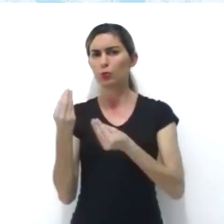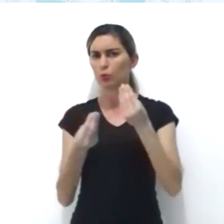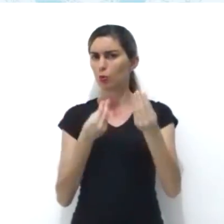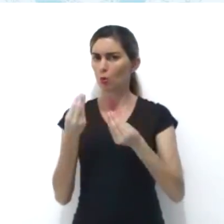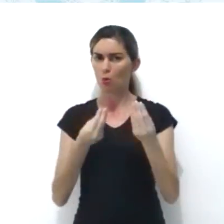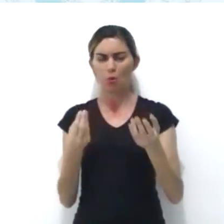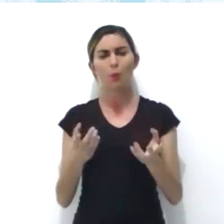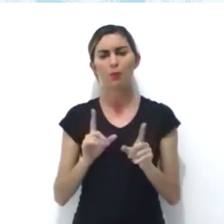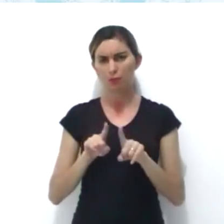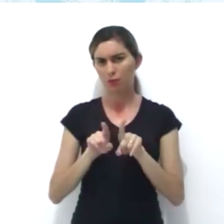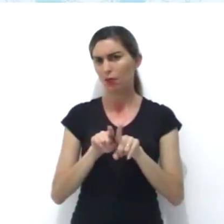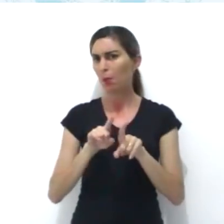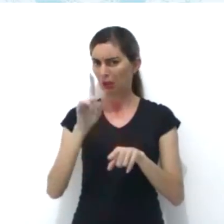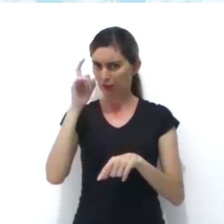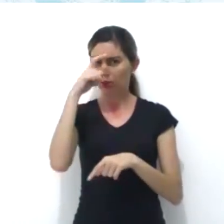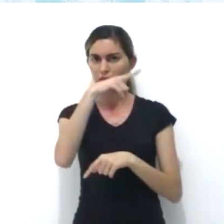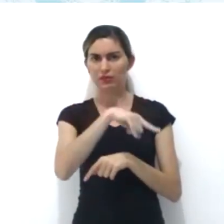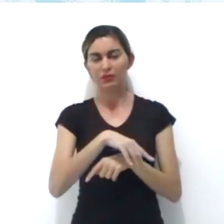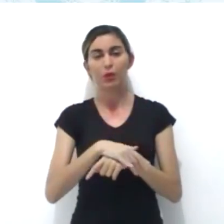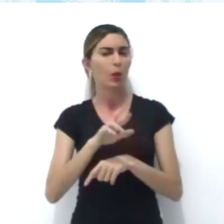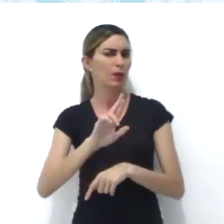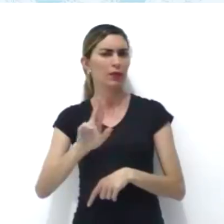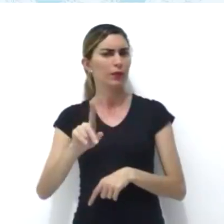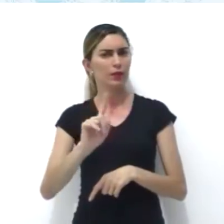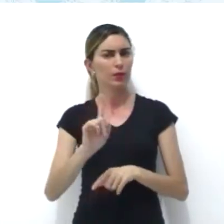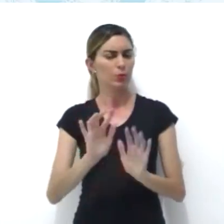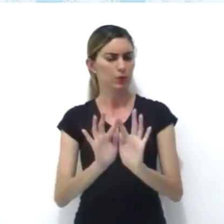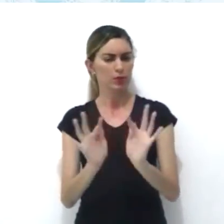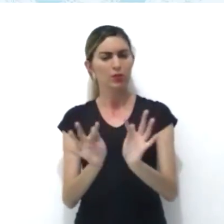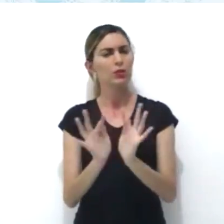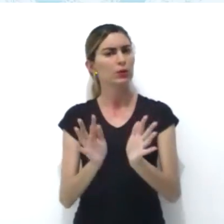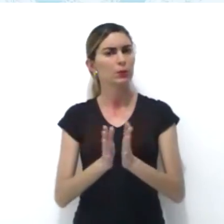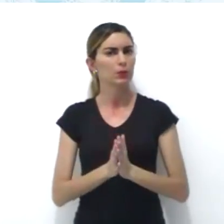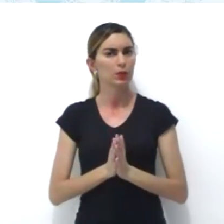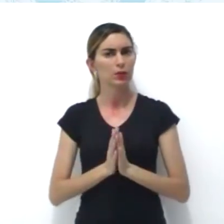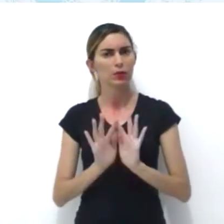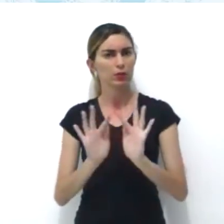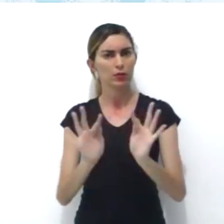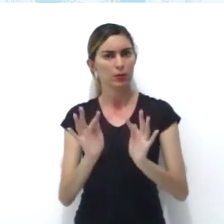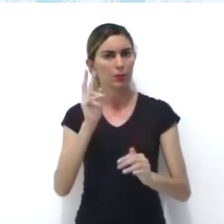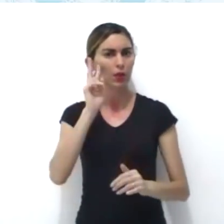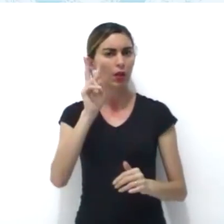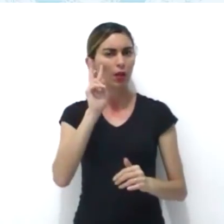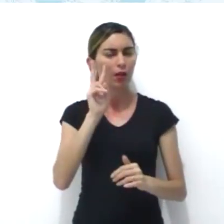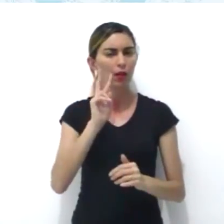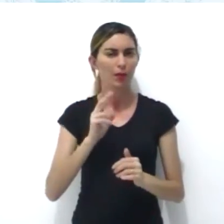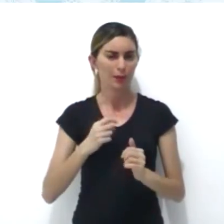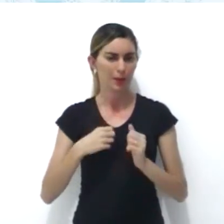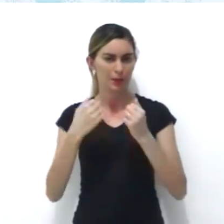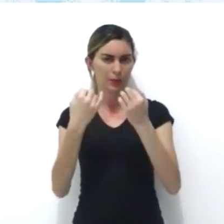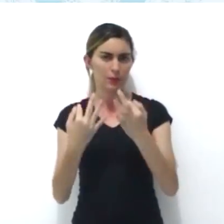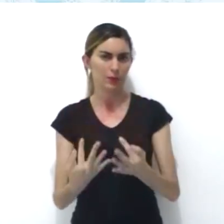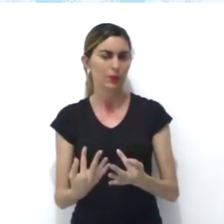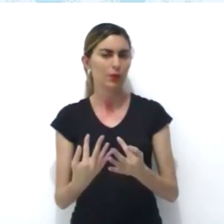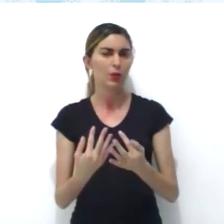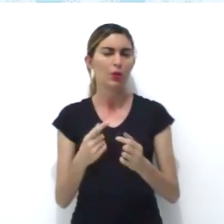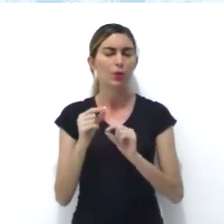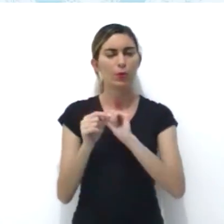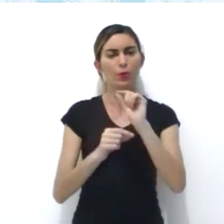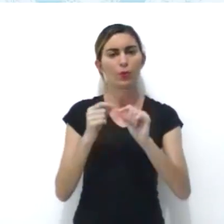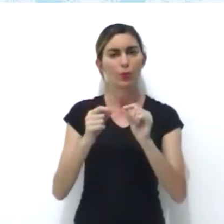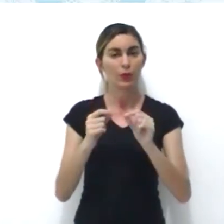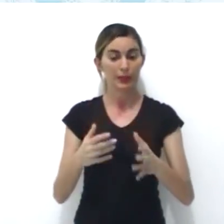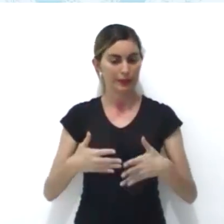como é que funciona? Também deve ser super difícil, né, Alessandra? Não. É simples, é muito simples. E lembra aquele